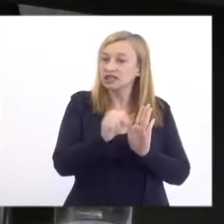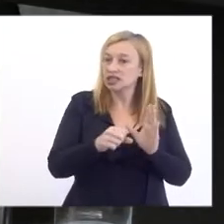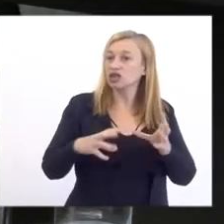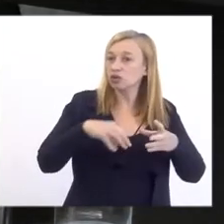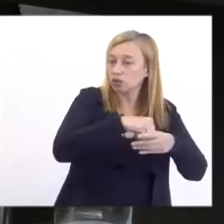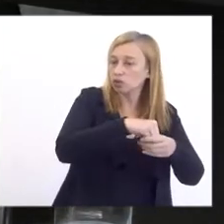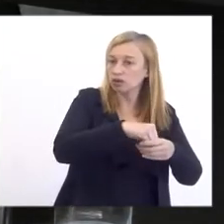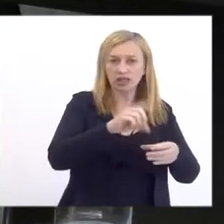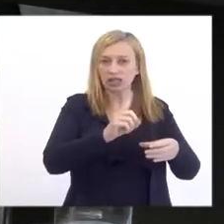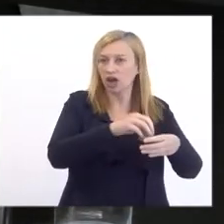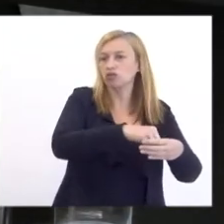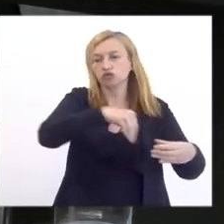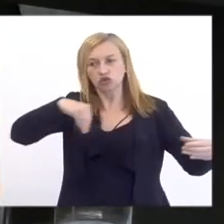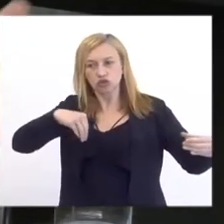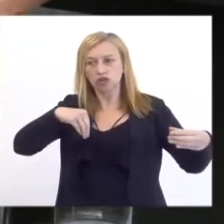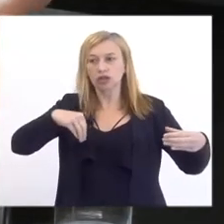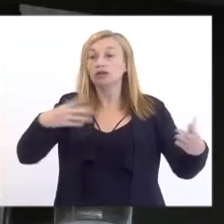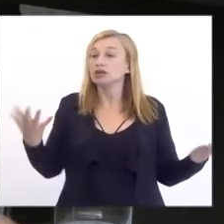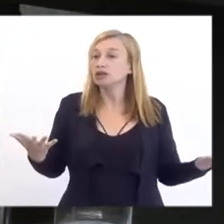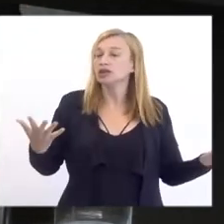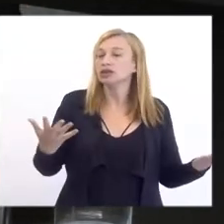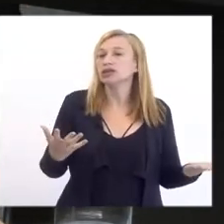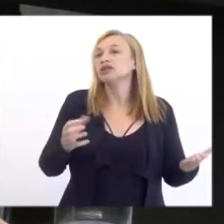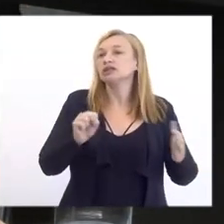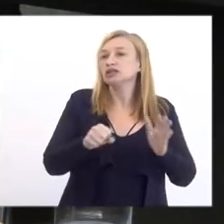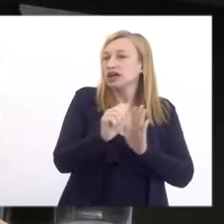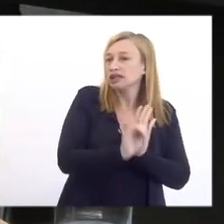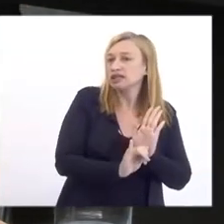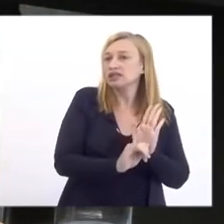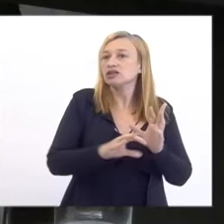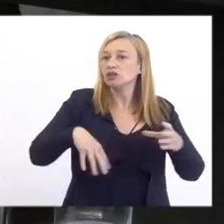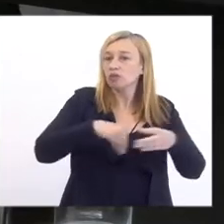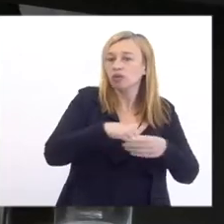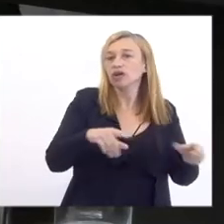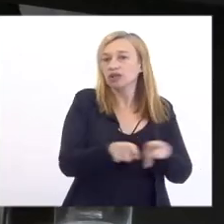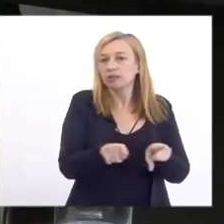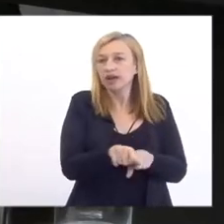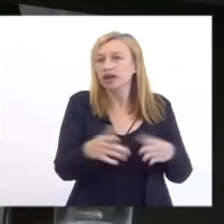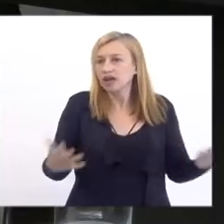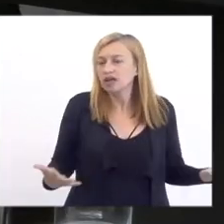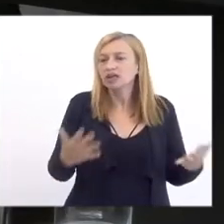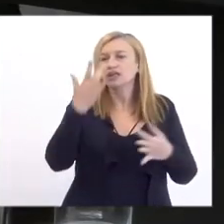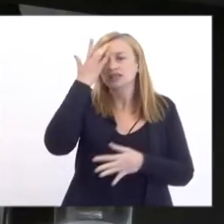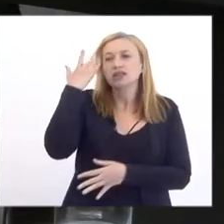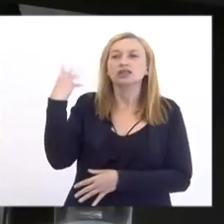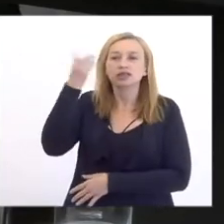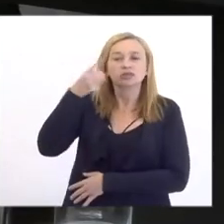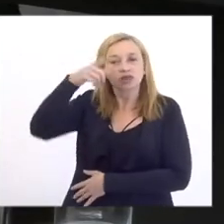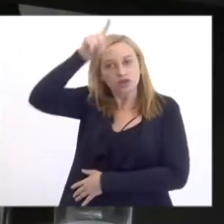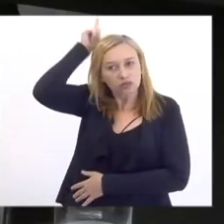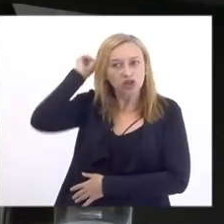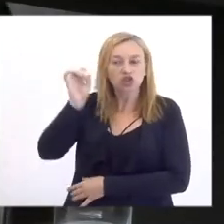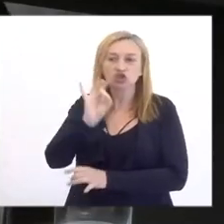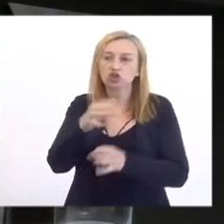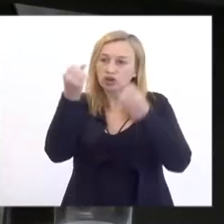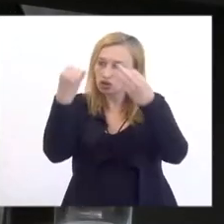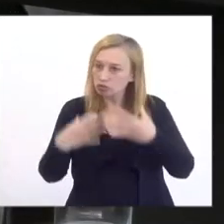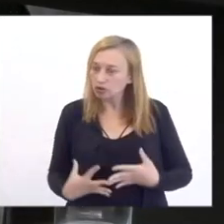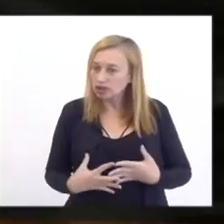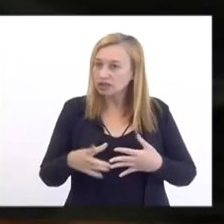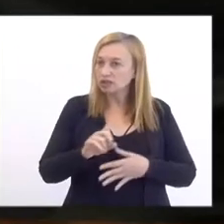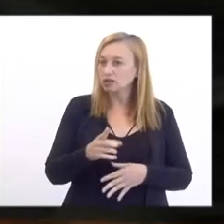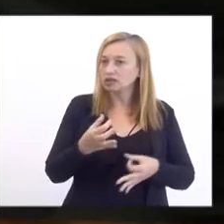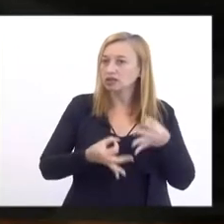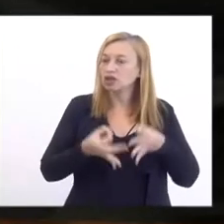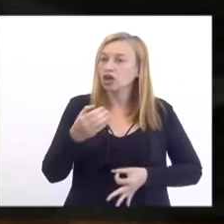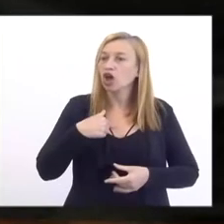Não, não incorporou. Se incorporou, a redação incorpora. E do Luiz Paulo, eu só queria explicar. A injuridicidade, quando eu